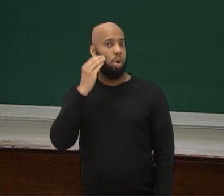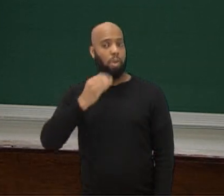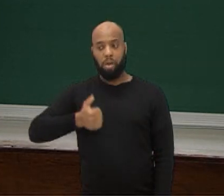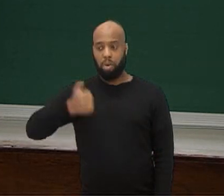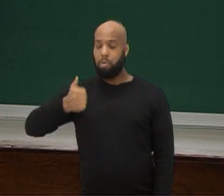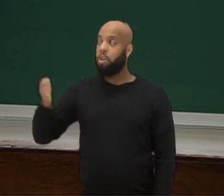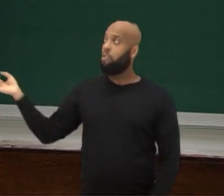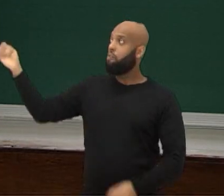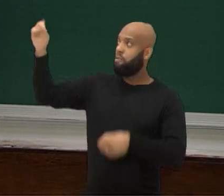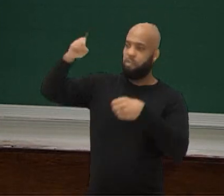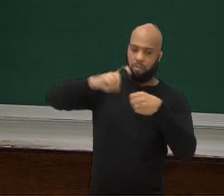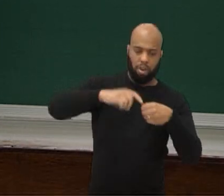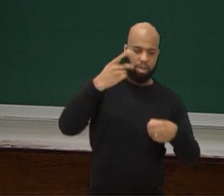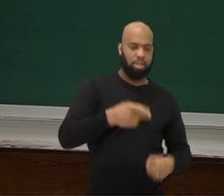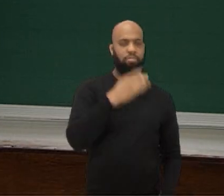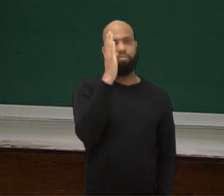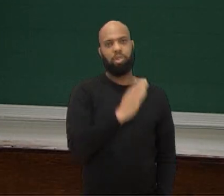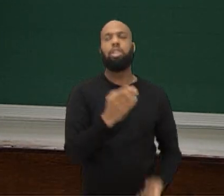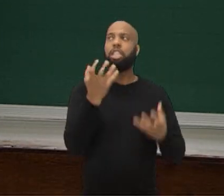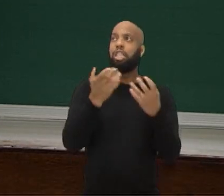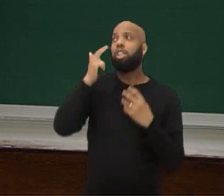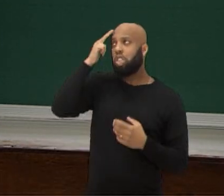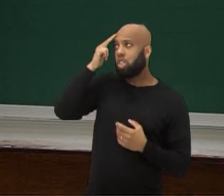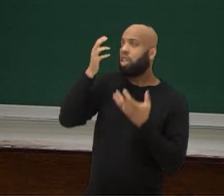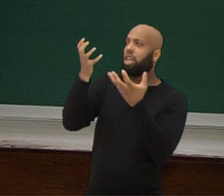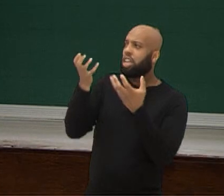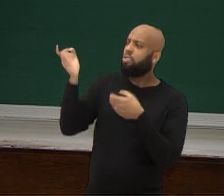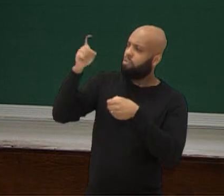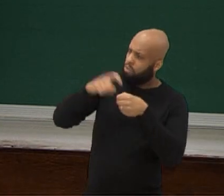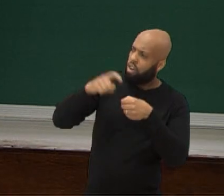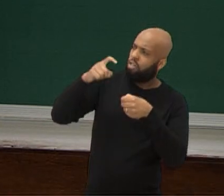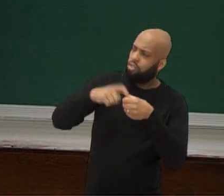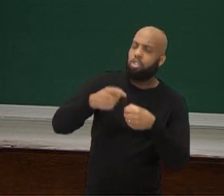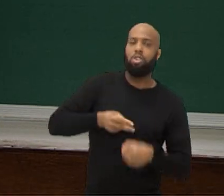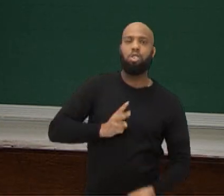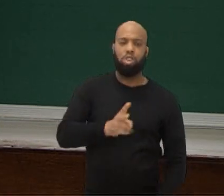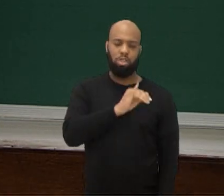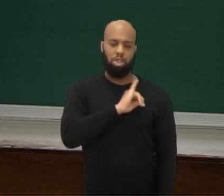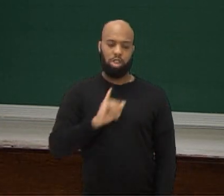com um possível retorno de Dom Pedro I para continuar